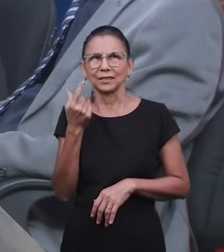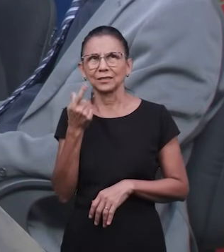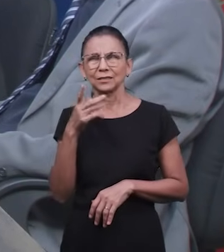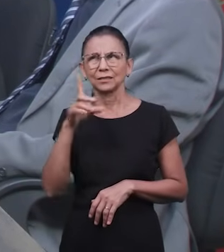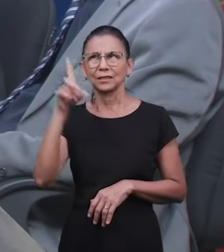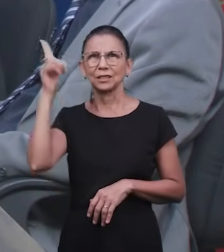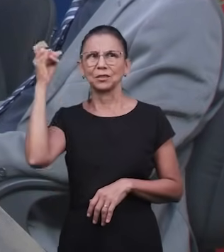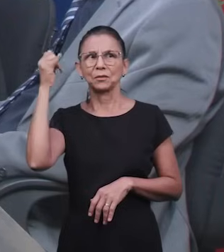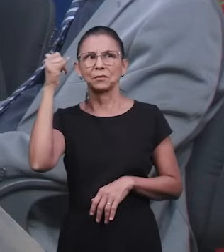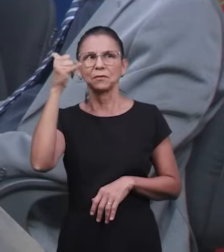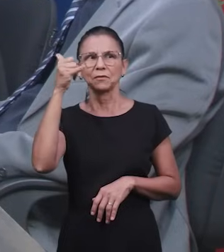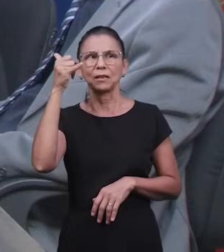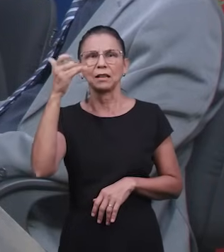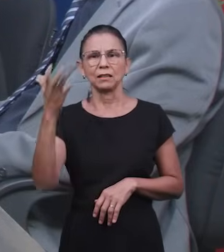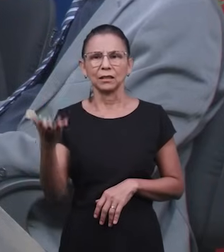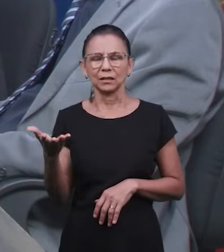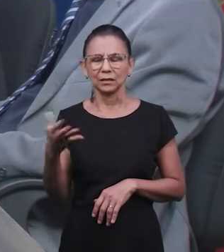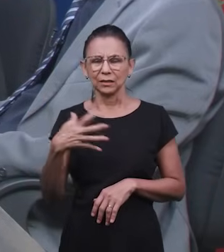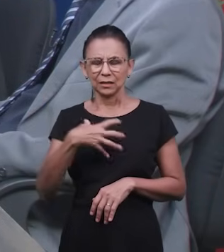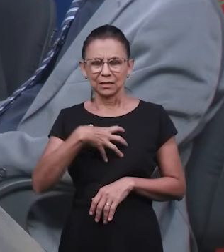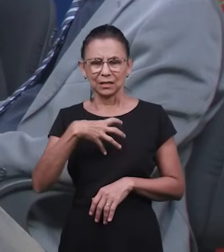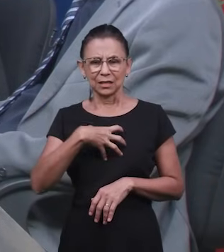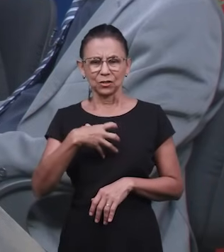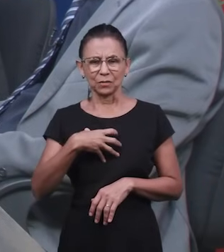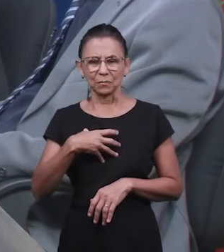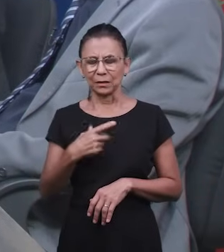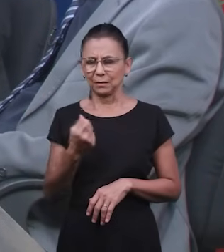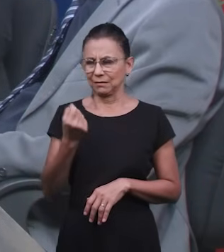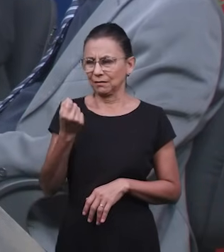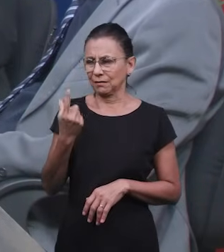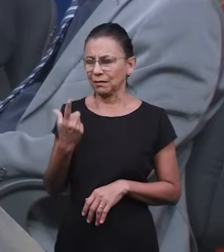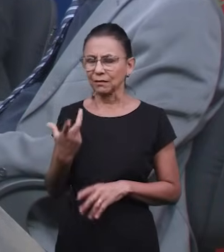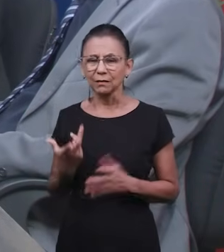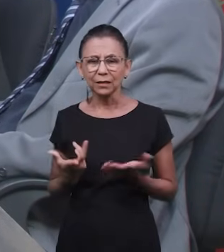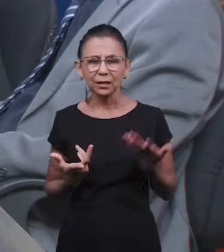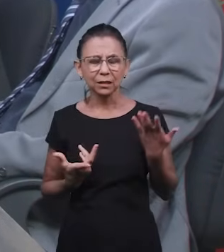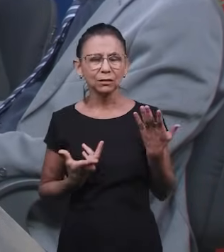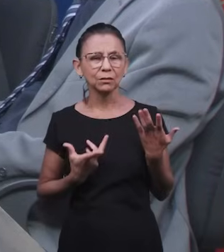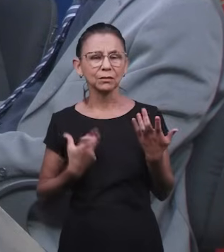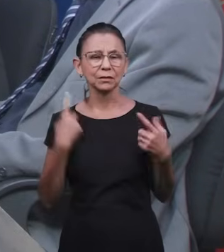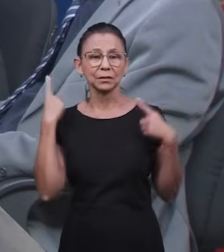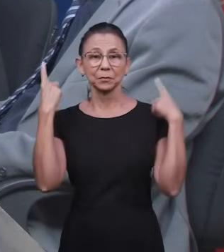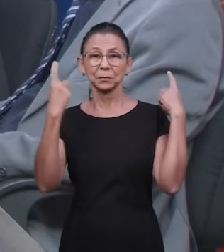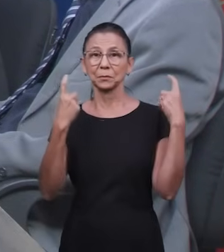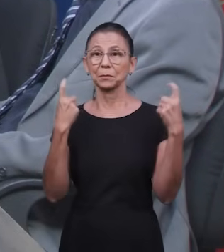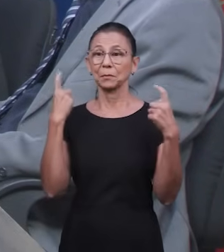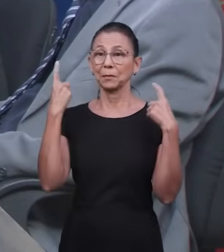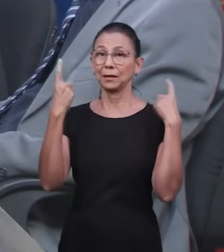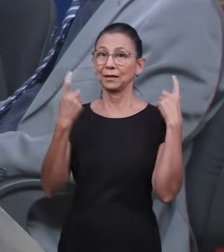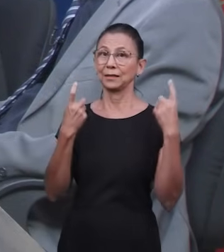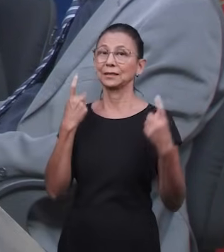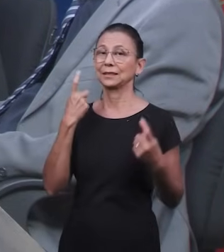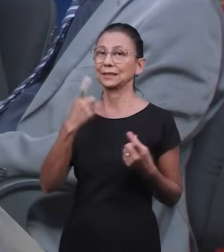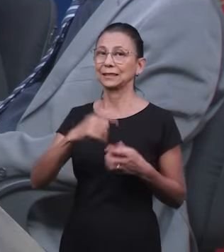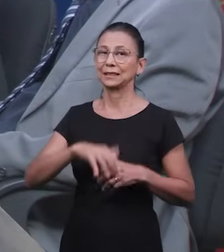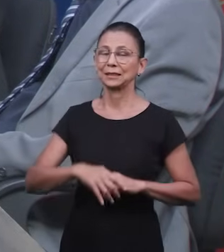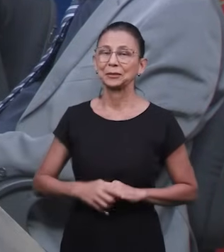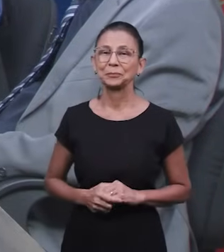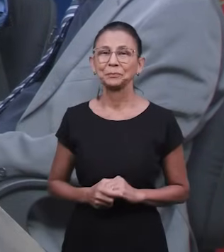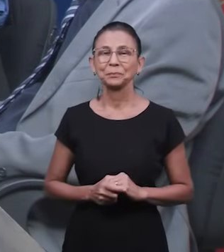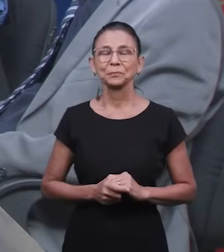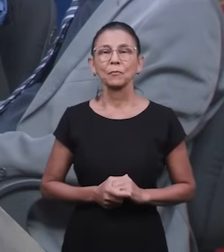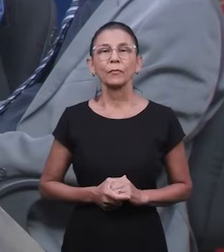dia, ela fica um pouco, digamos assim, fora de si, né? Mas à medida que vai